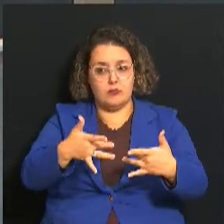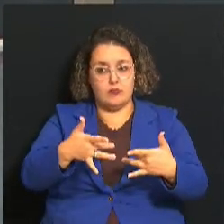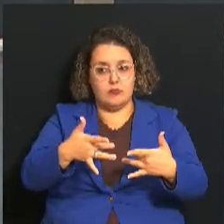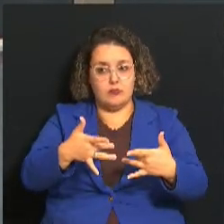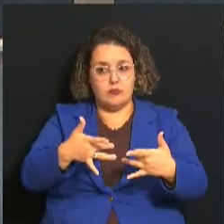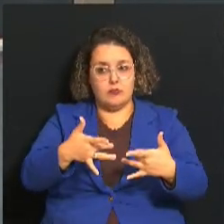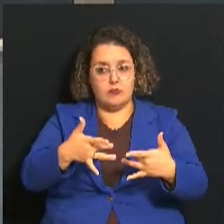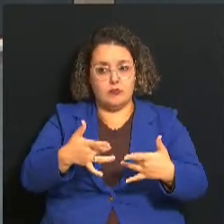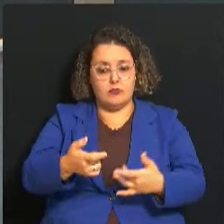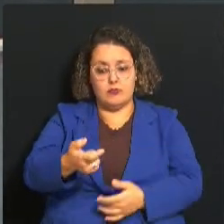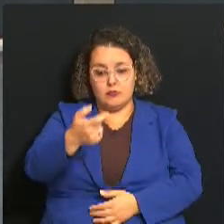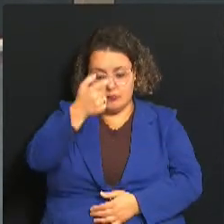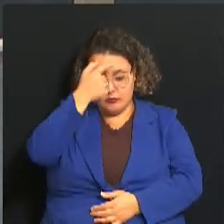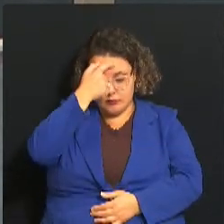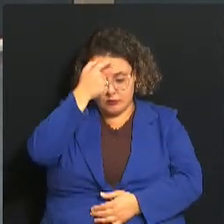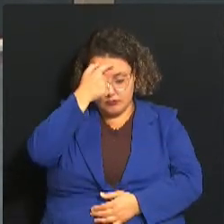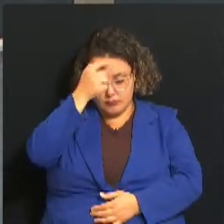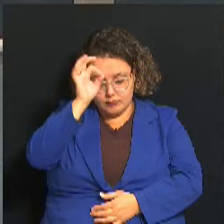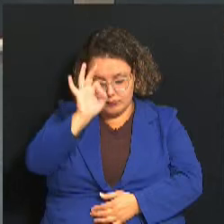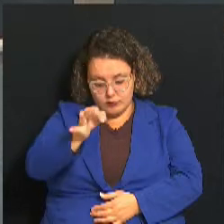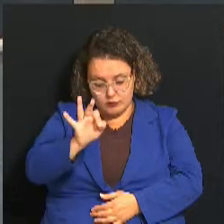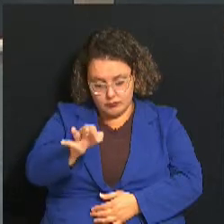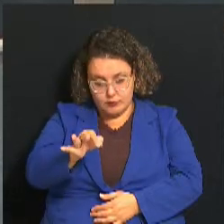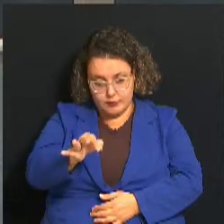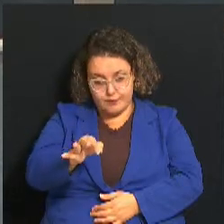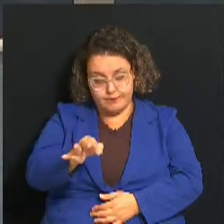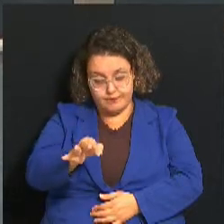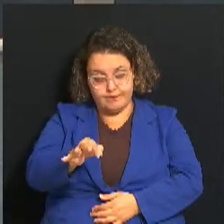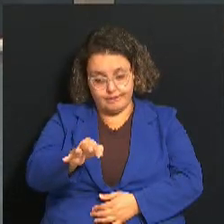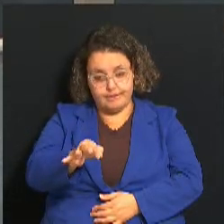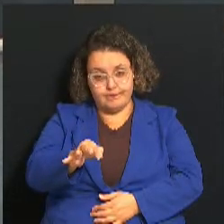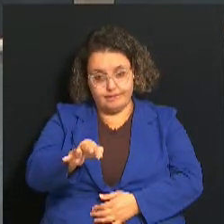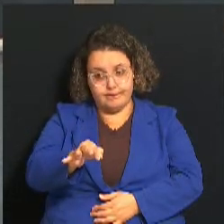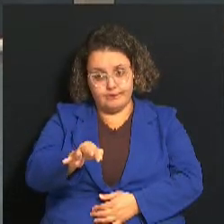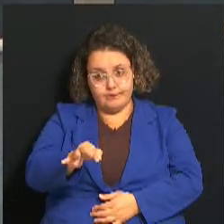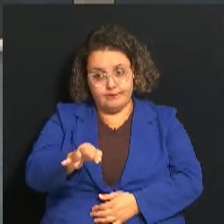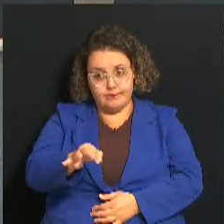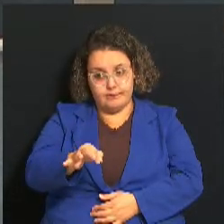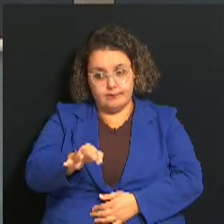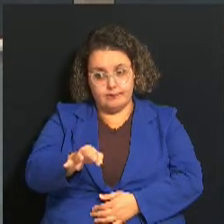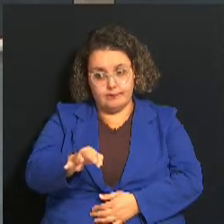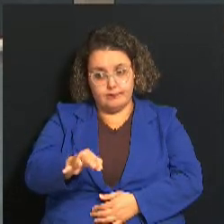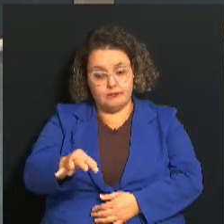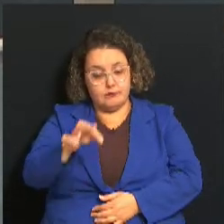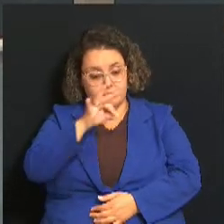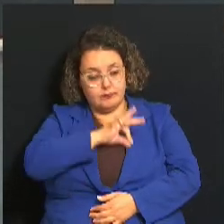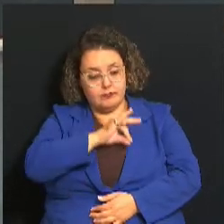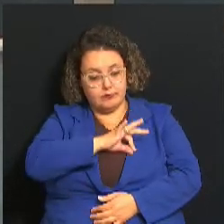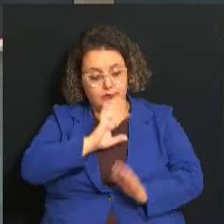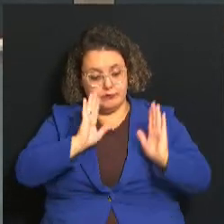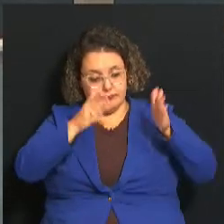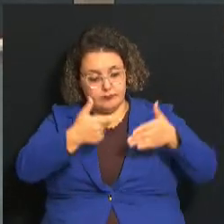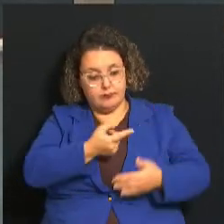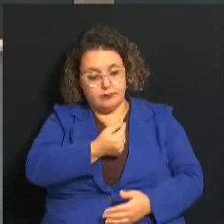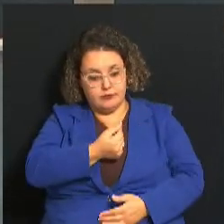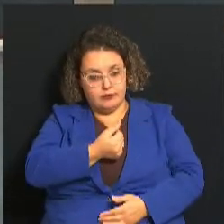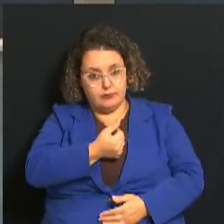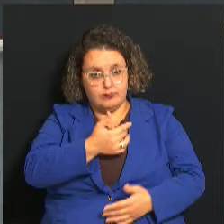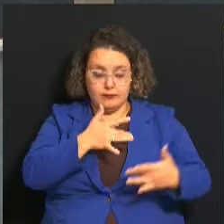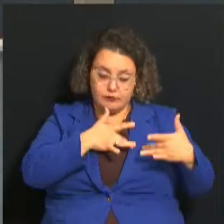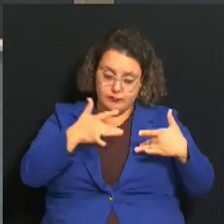da consciência, tá certo? Os remunerados podem ir pela remuneração e os voluntários vão pela causa.